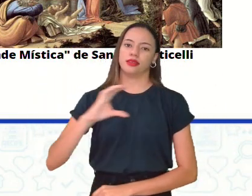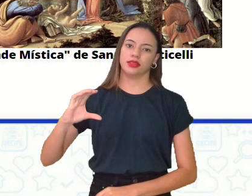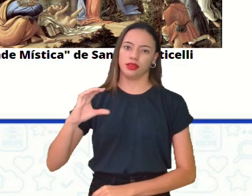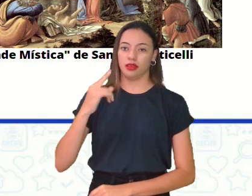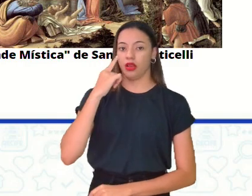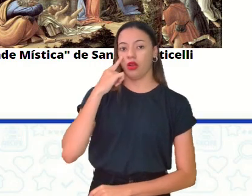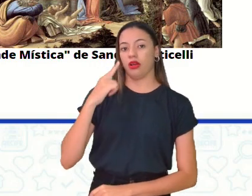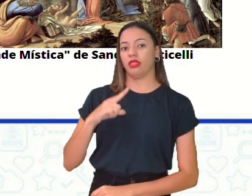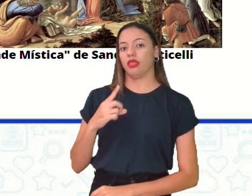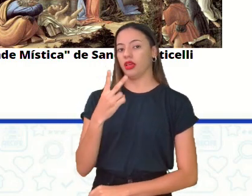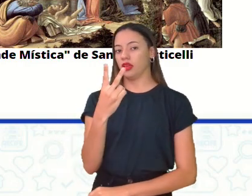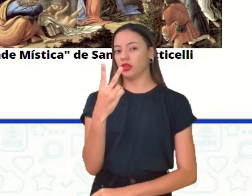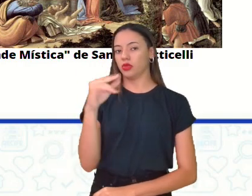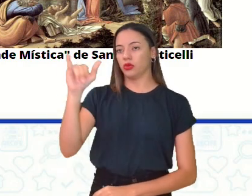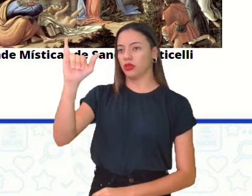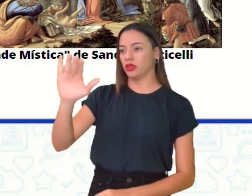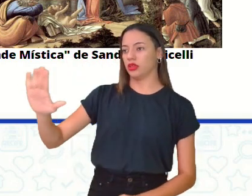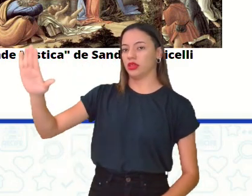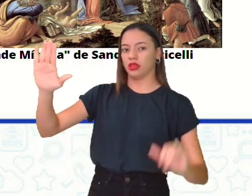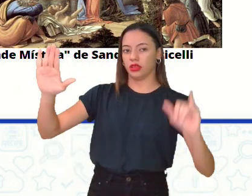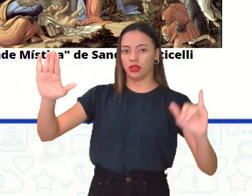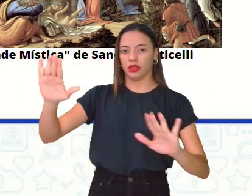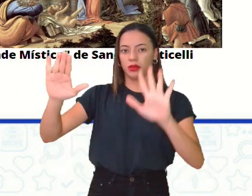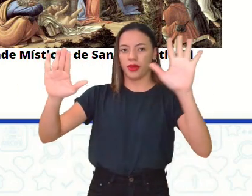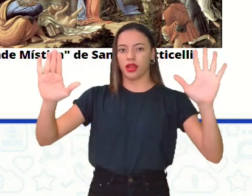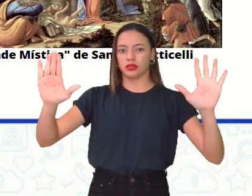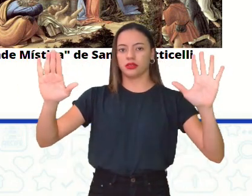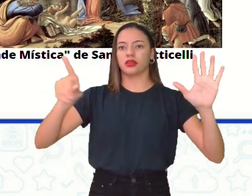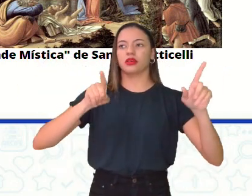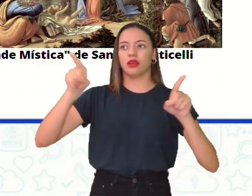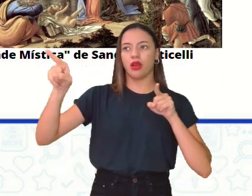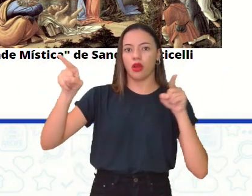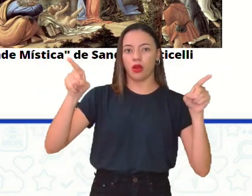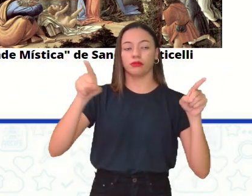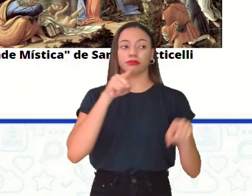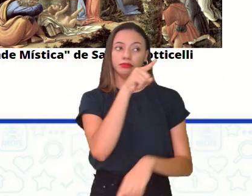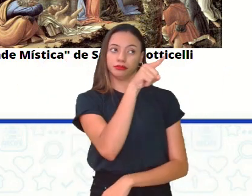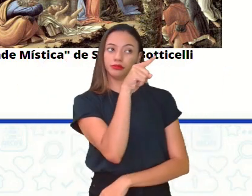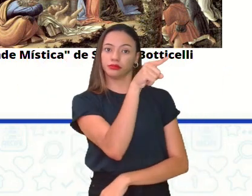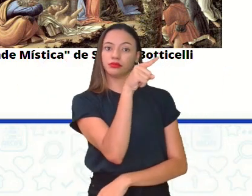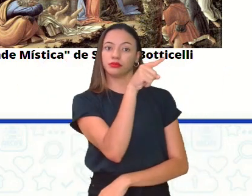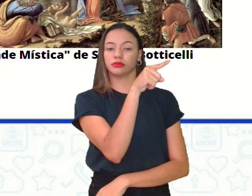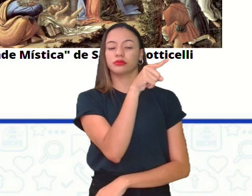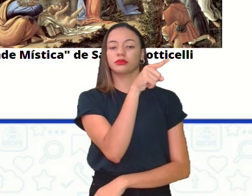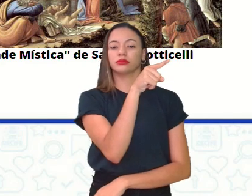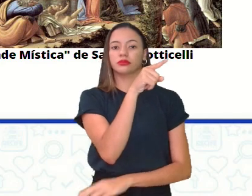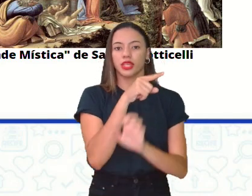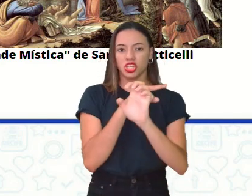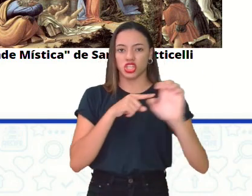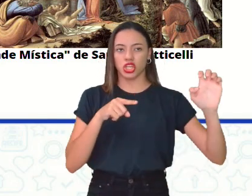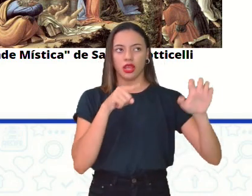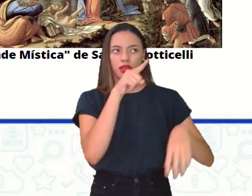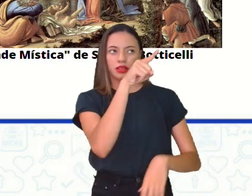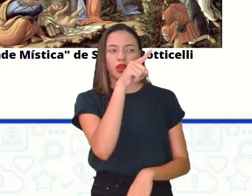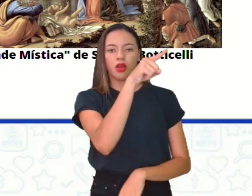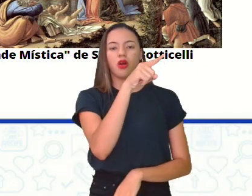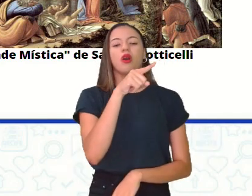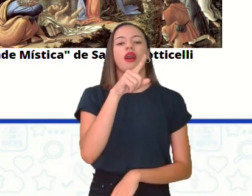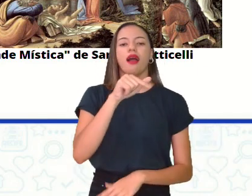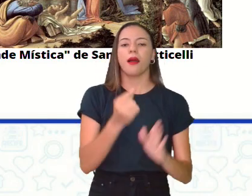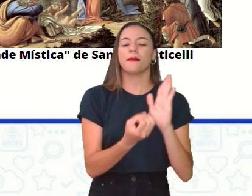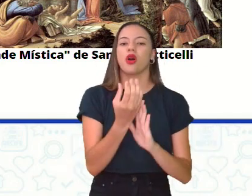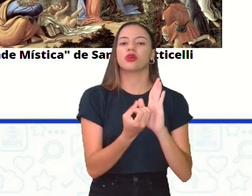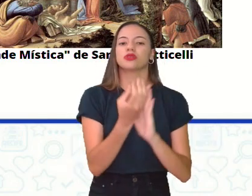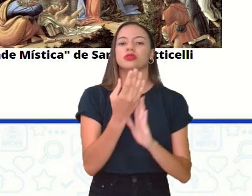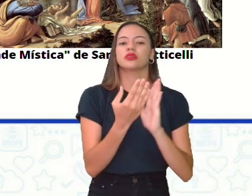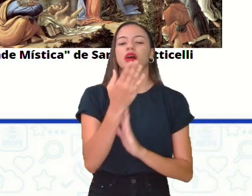duas imagens nessa tela. Então, na primeira, né, à esquerda, vocês estão vendo a obra de um artista italiano